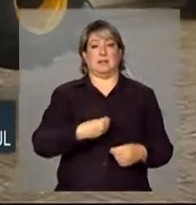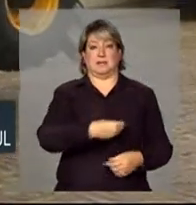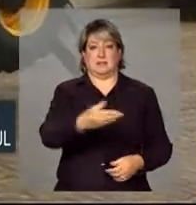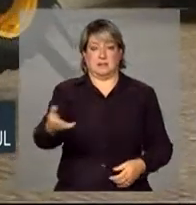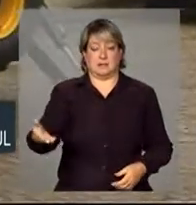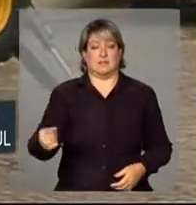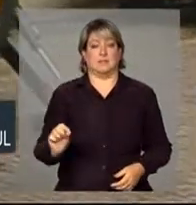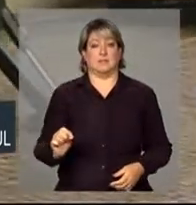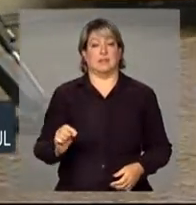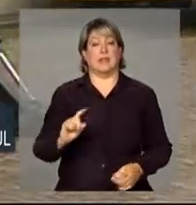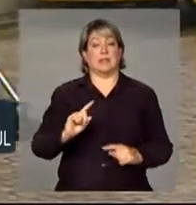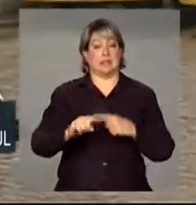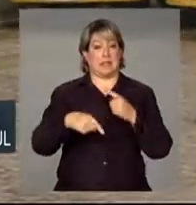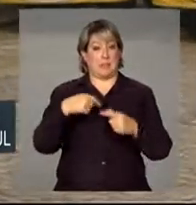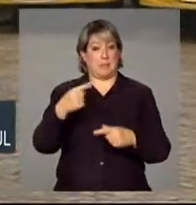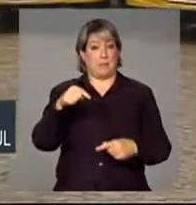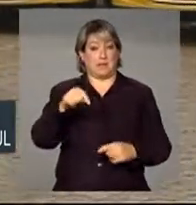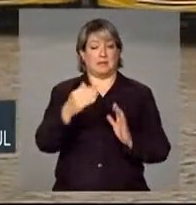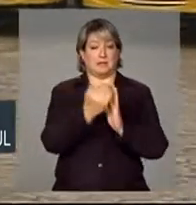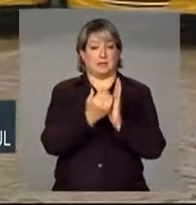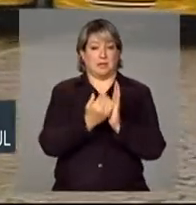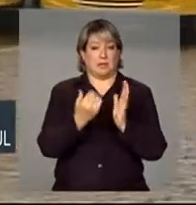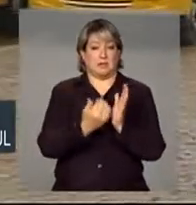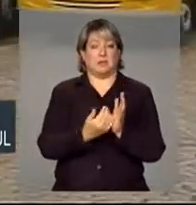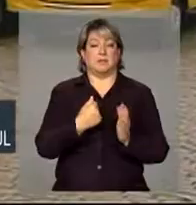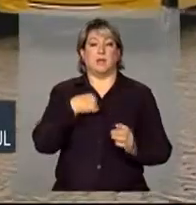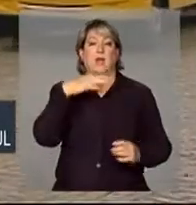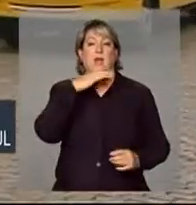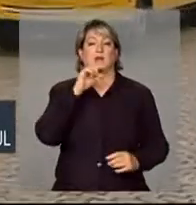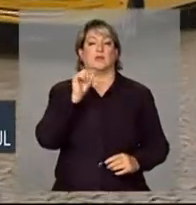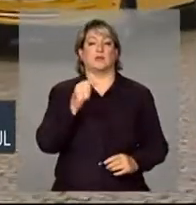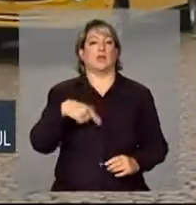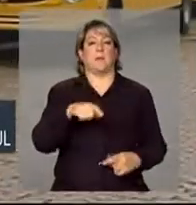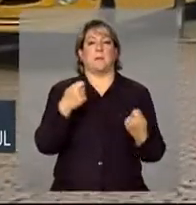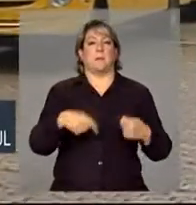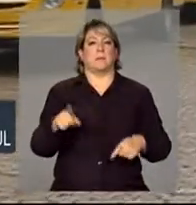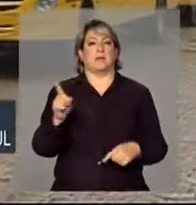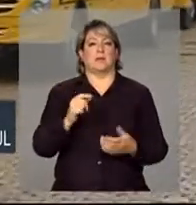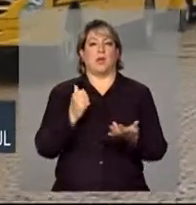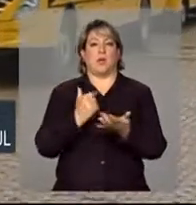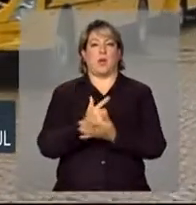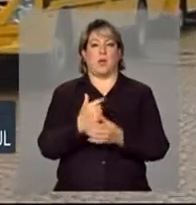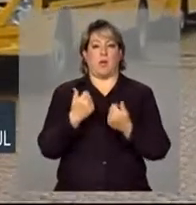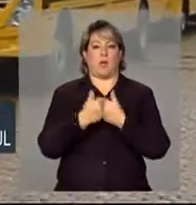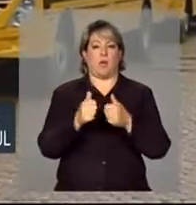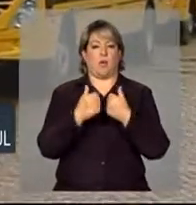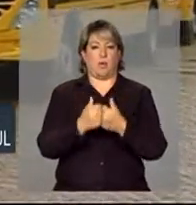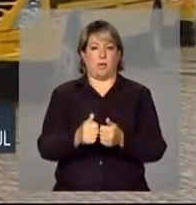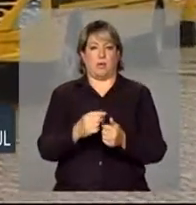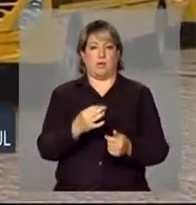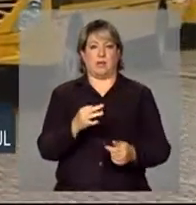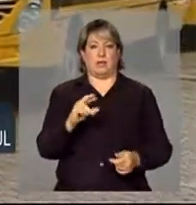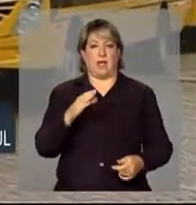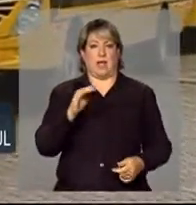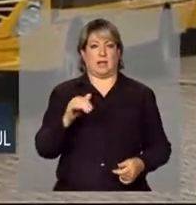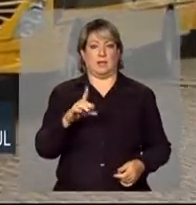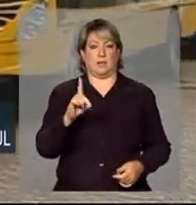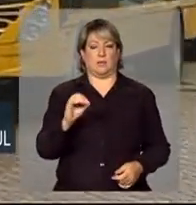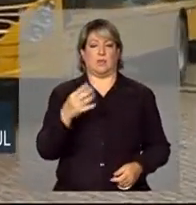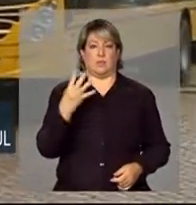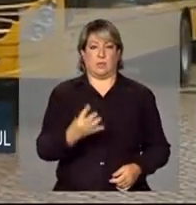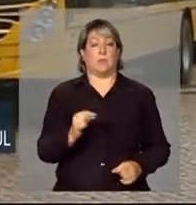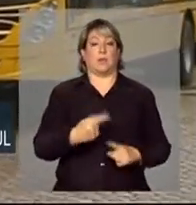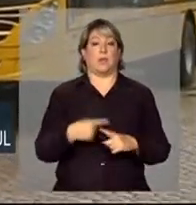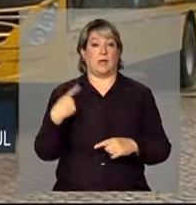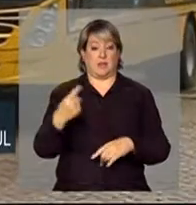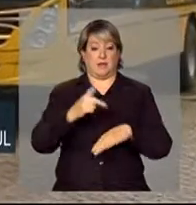depois desse programa, talvez vocês não precisem mais comprar o ônibus traçado nas quatro, porque as estradas